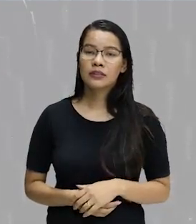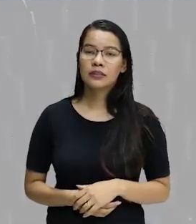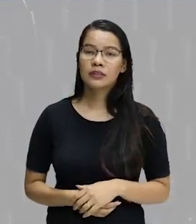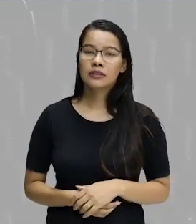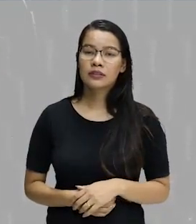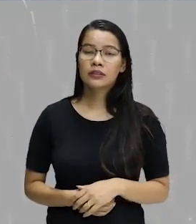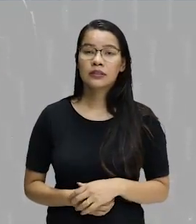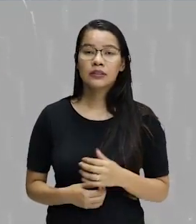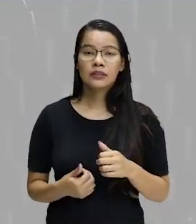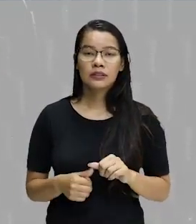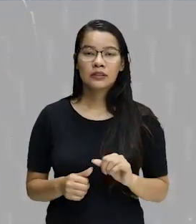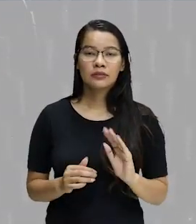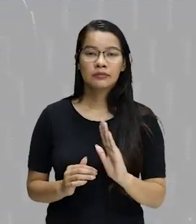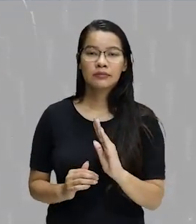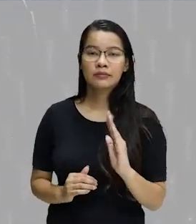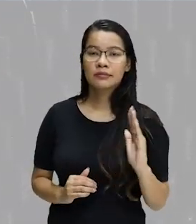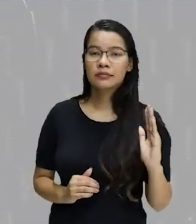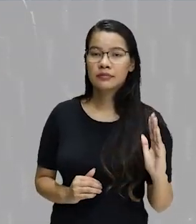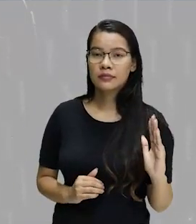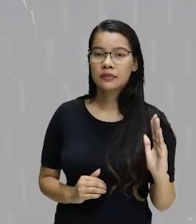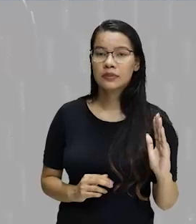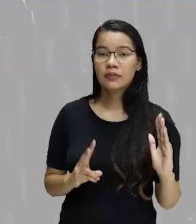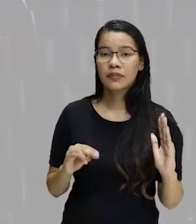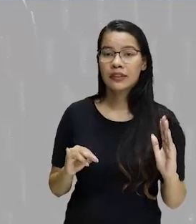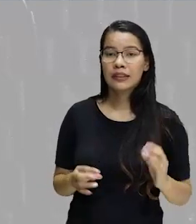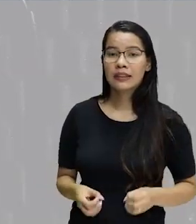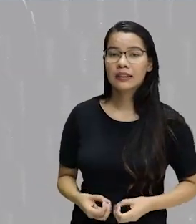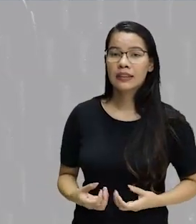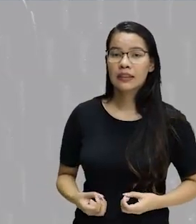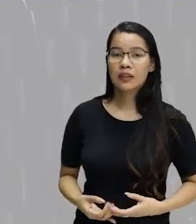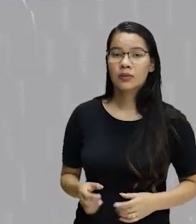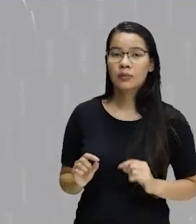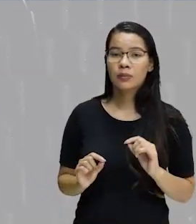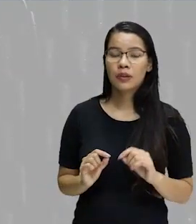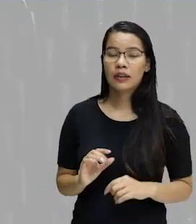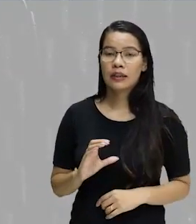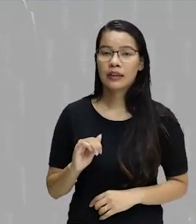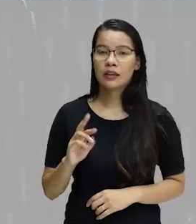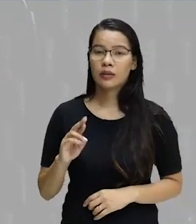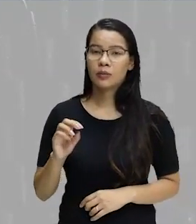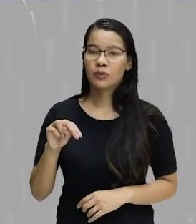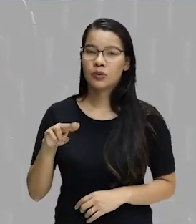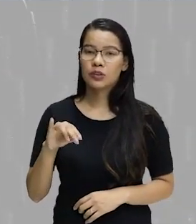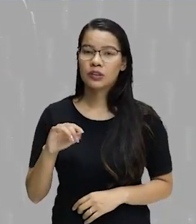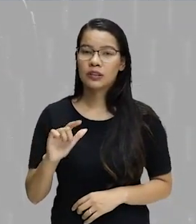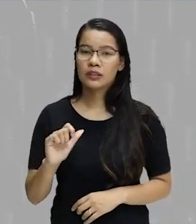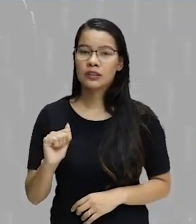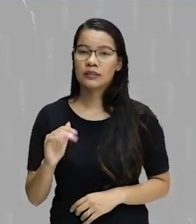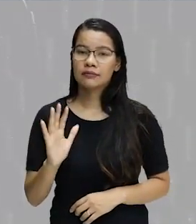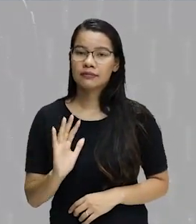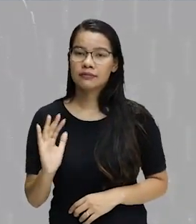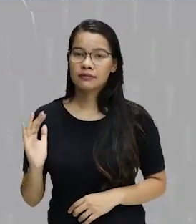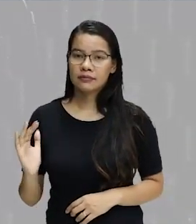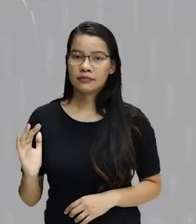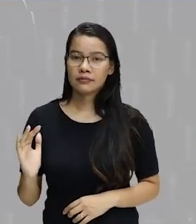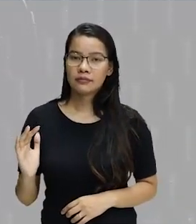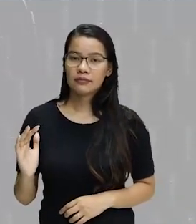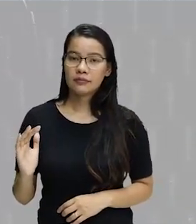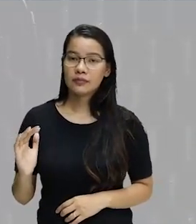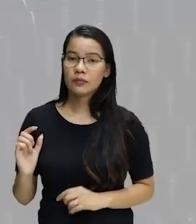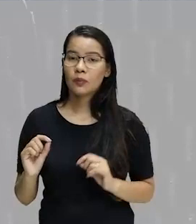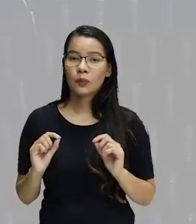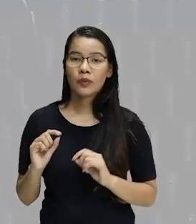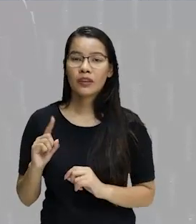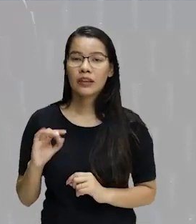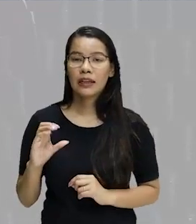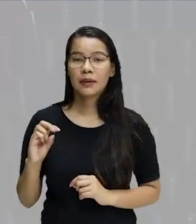hidroxila está na extremidade. Então, vai gerar uma carbonila na extremidade, turma. Turma, e